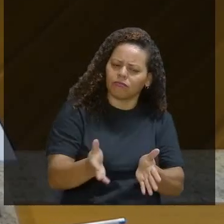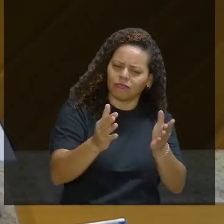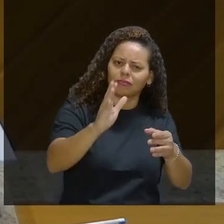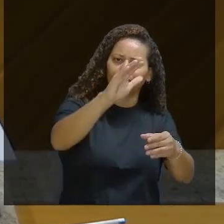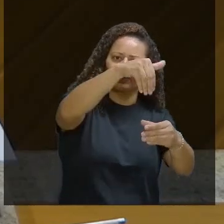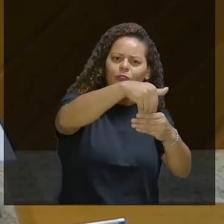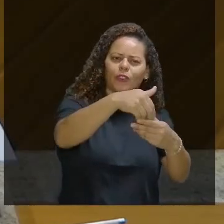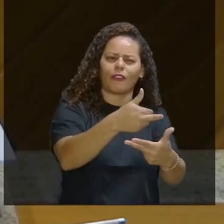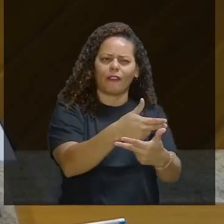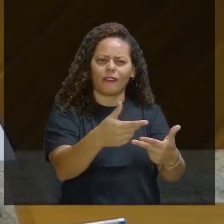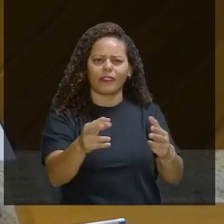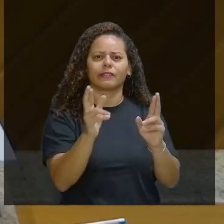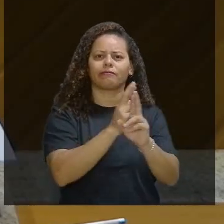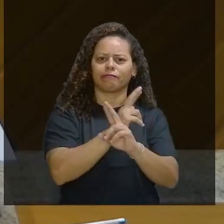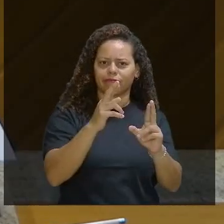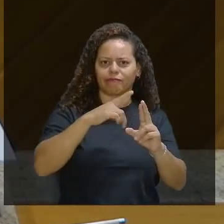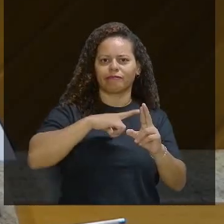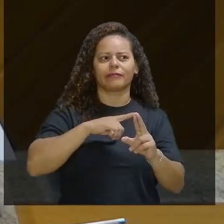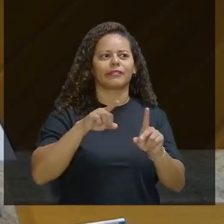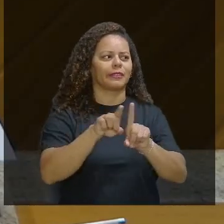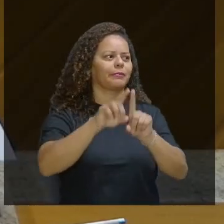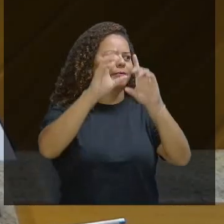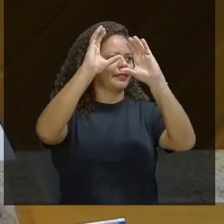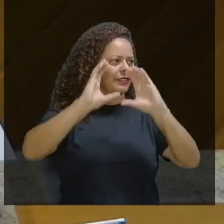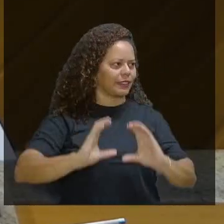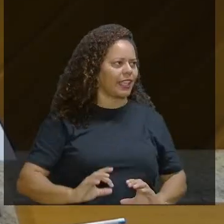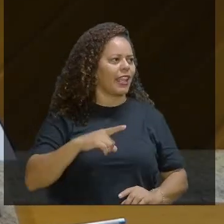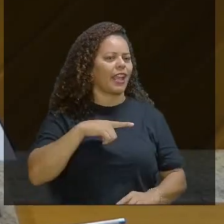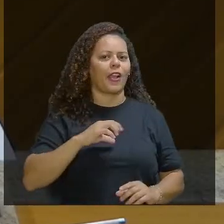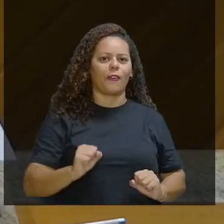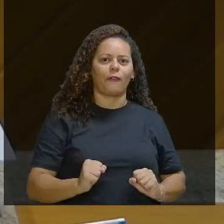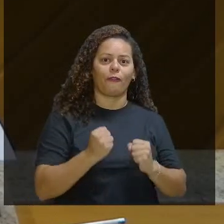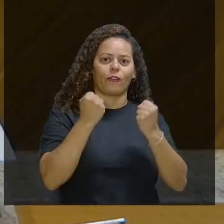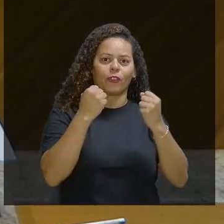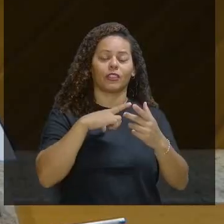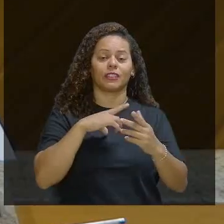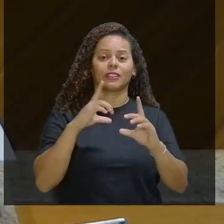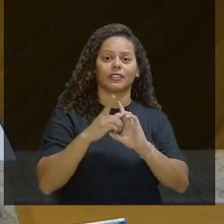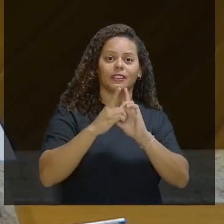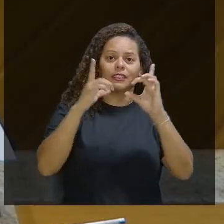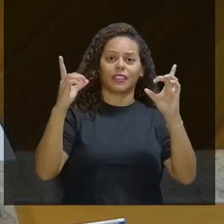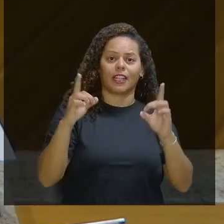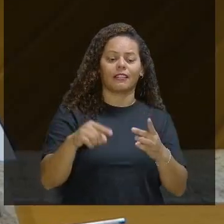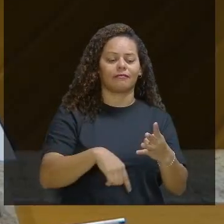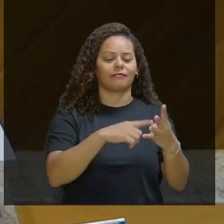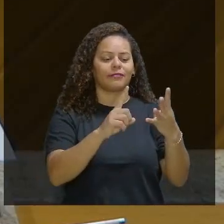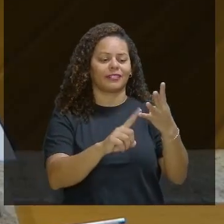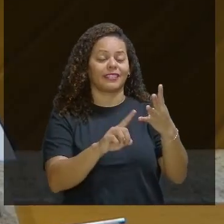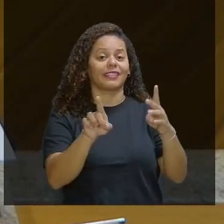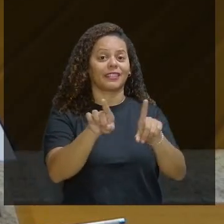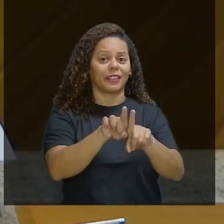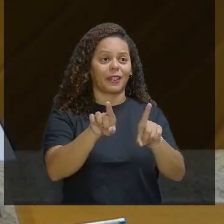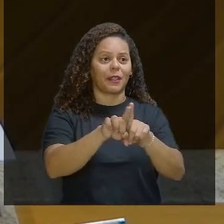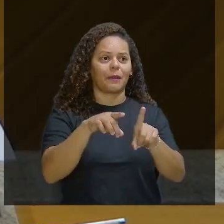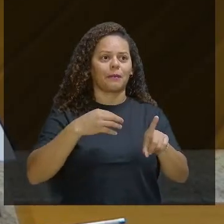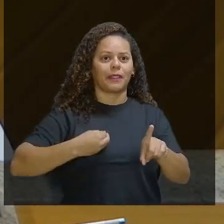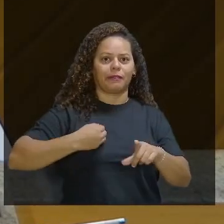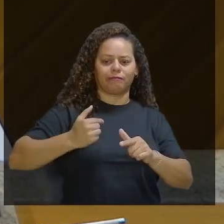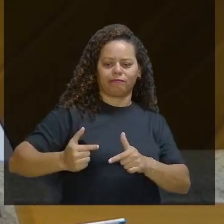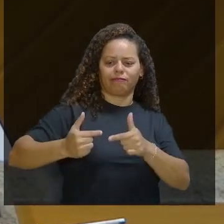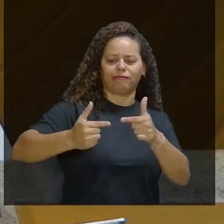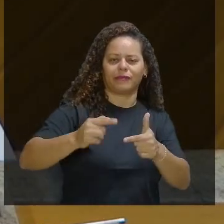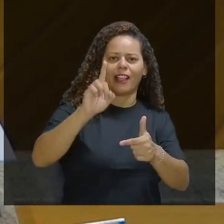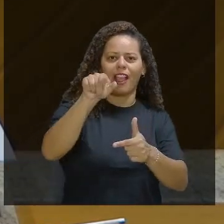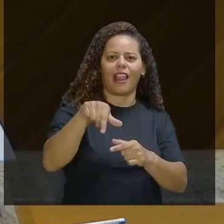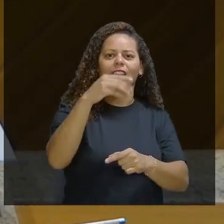nas atividades de cidadania, contribuindo para o fortalecimento da democracia. E 4. Atuar como agente